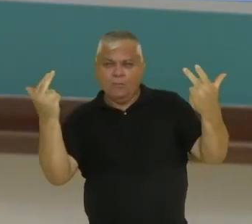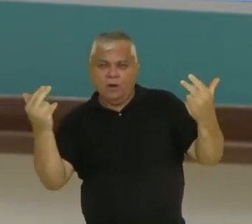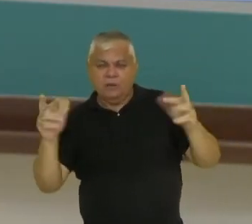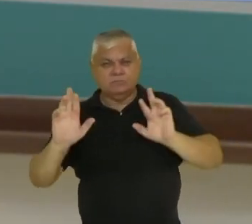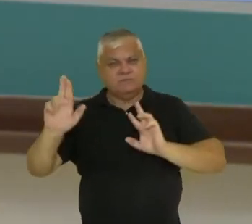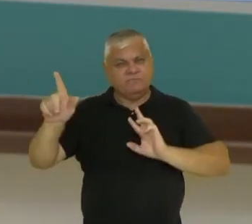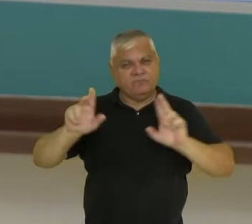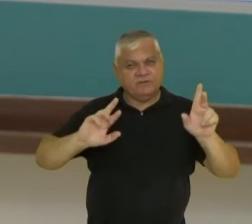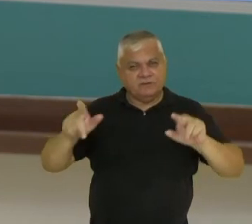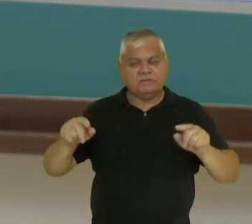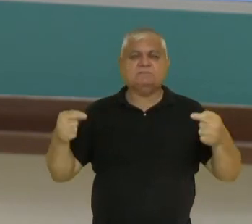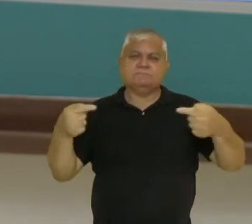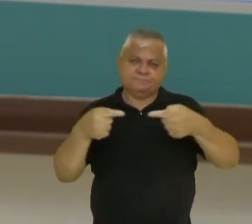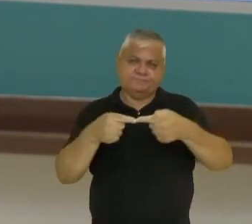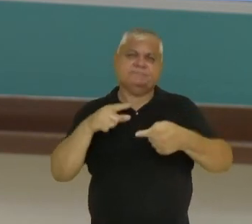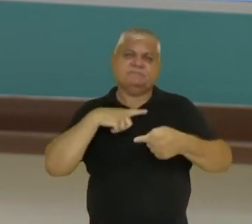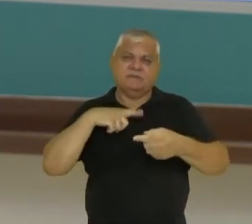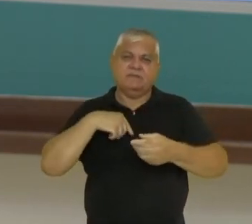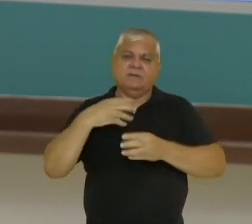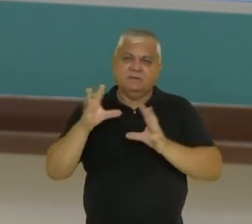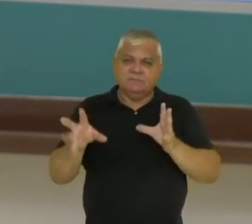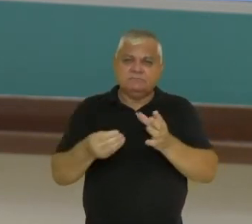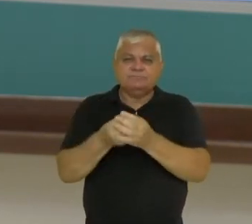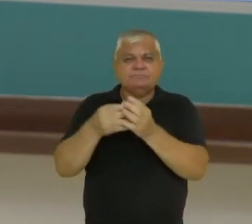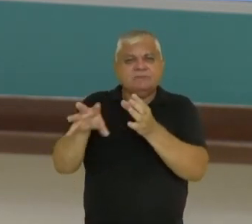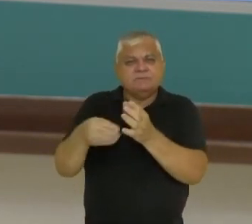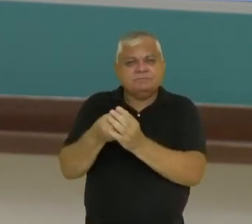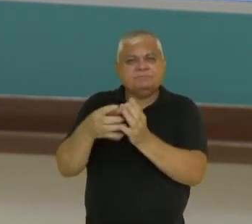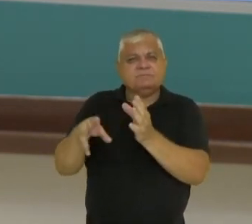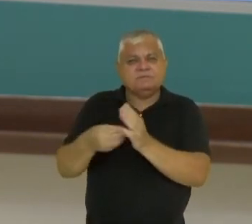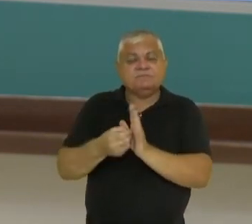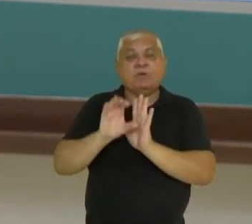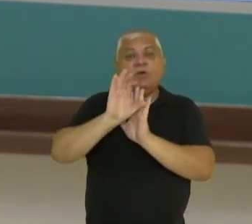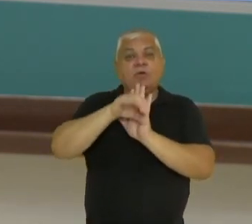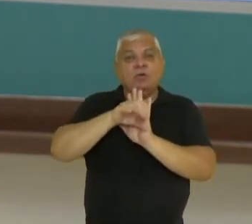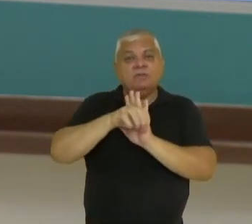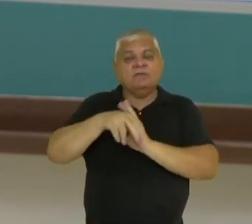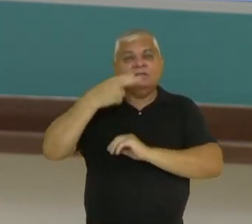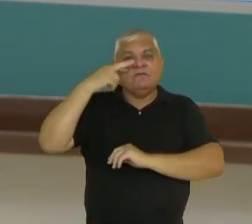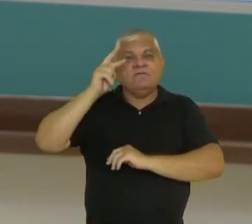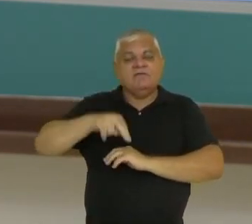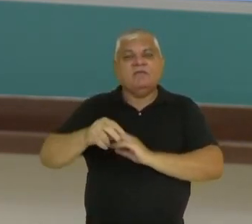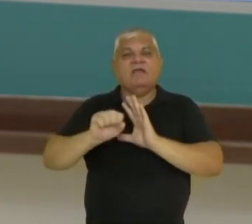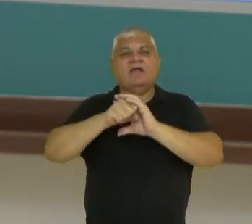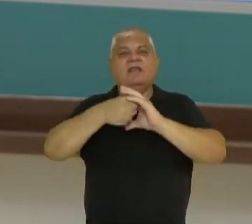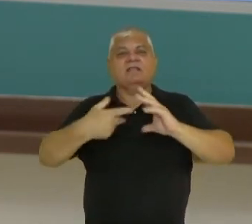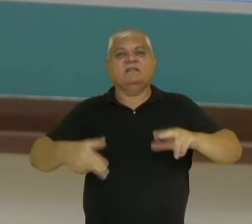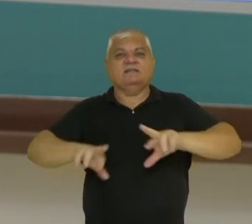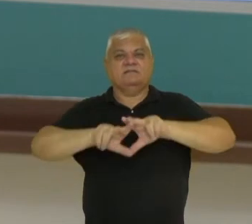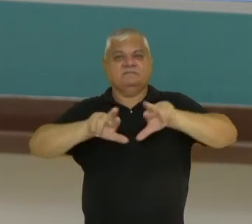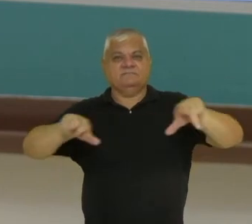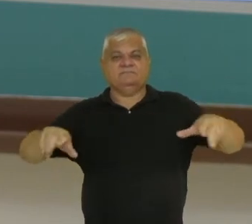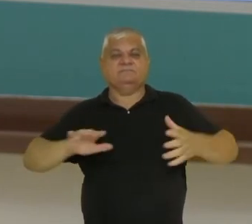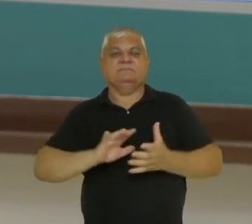os experimentos foi se agregando aí novos conceitos e observando novas características aí do